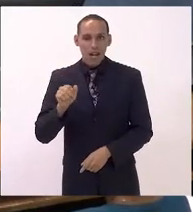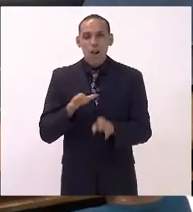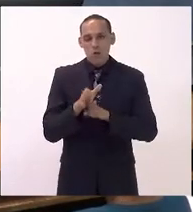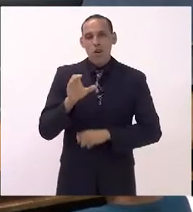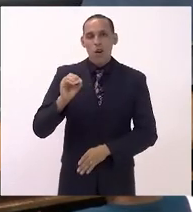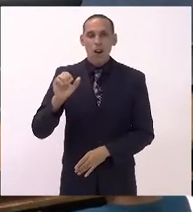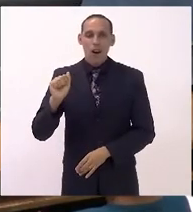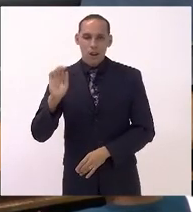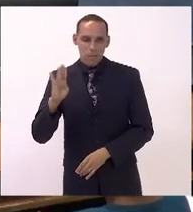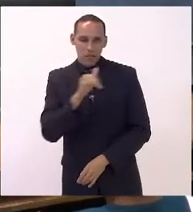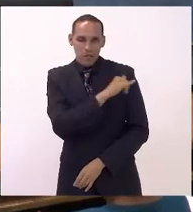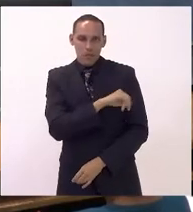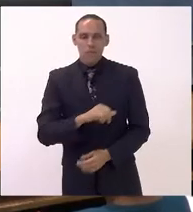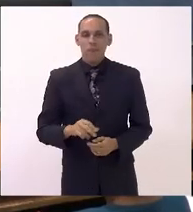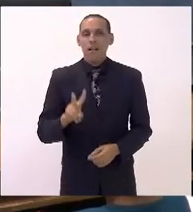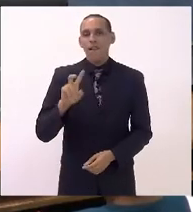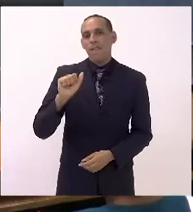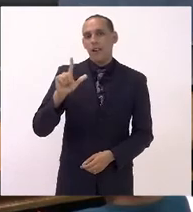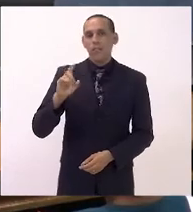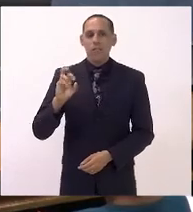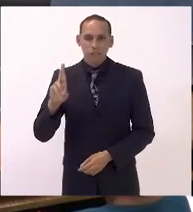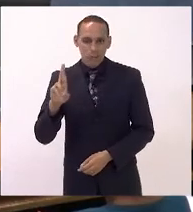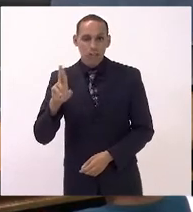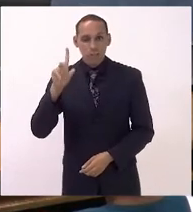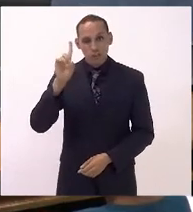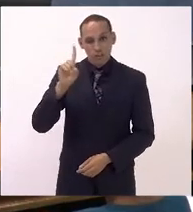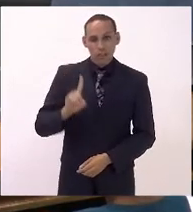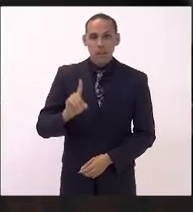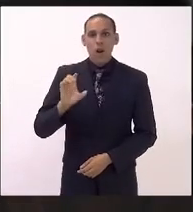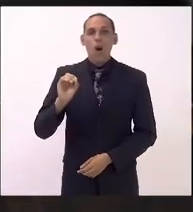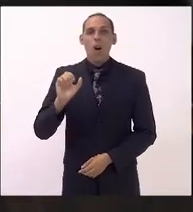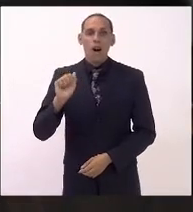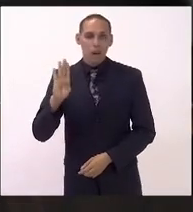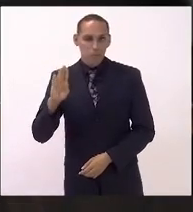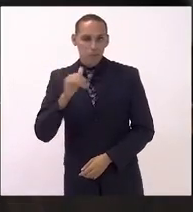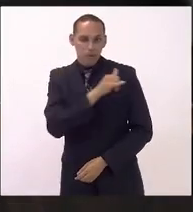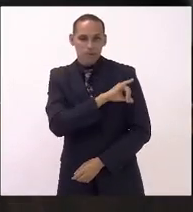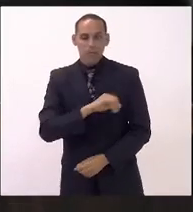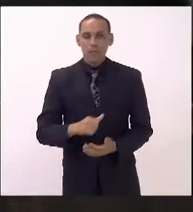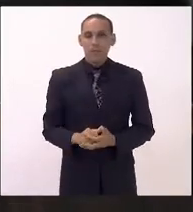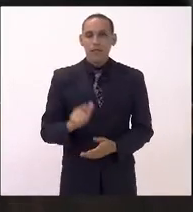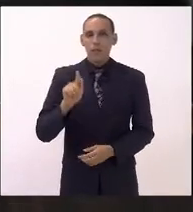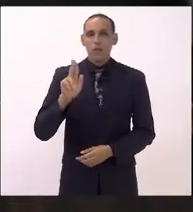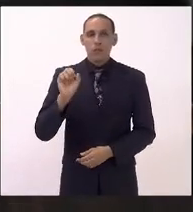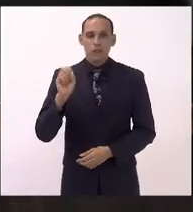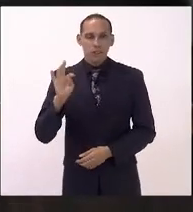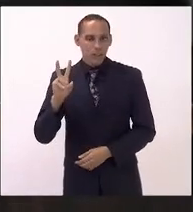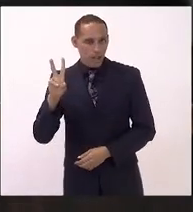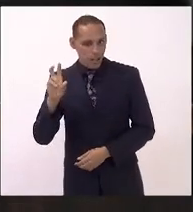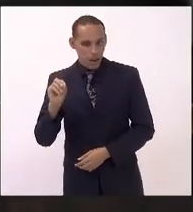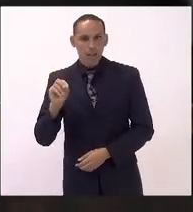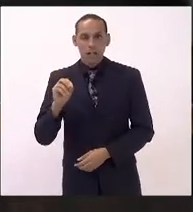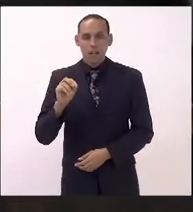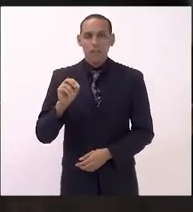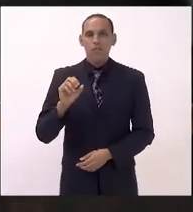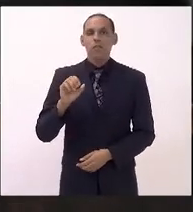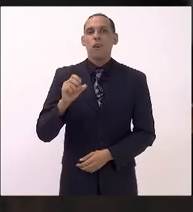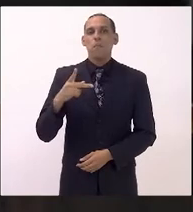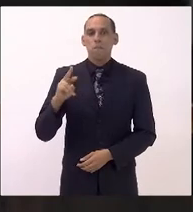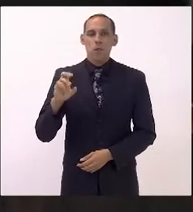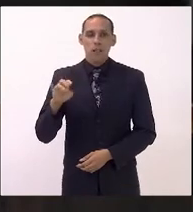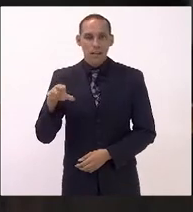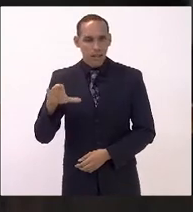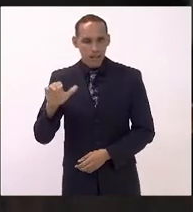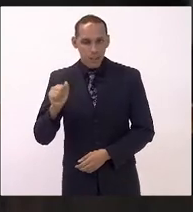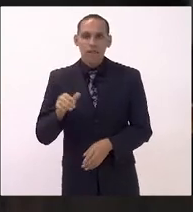de Janeiro, Valdir Miranda, diretor da OAB Rio de Janeiro, Gustavo Proença da Silva Mendonça,